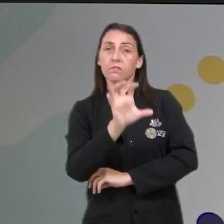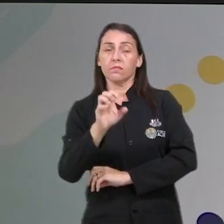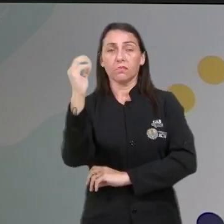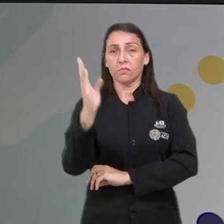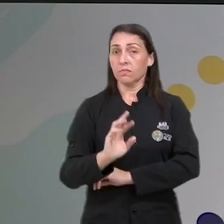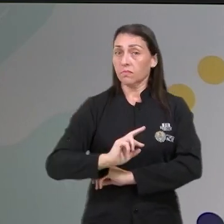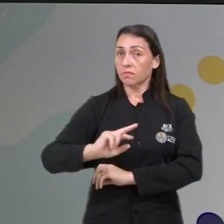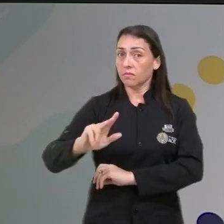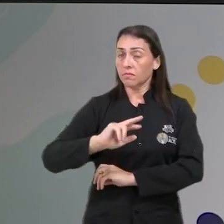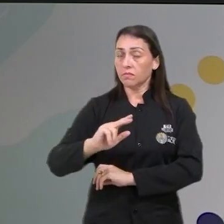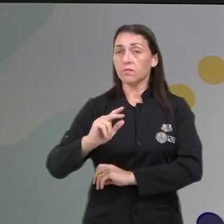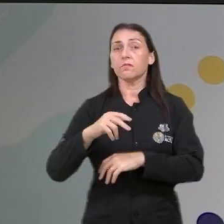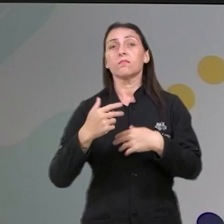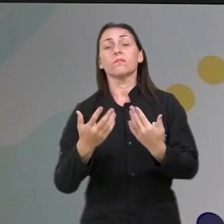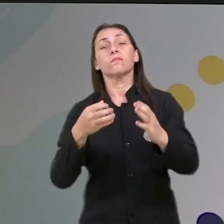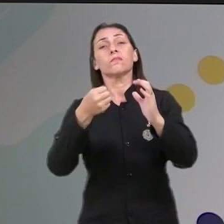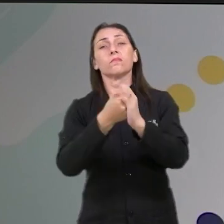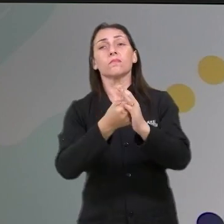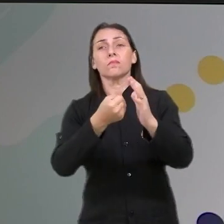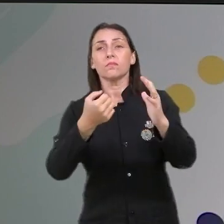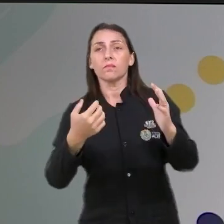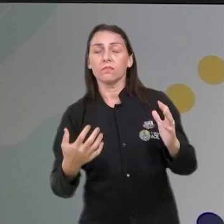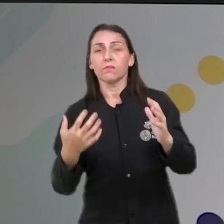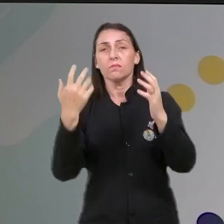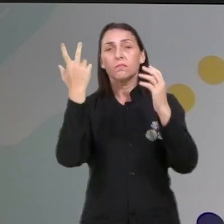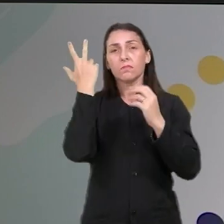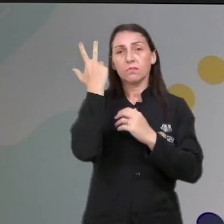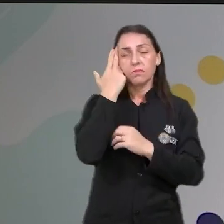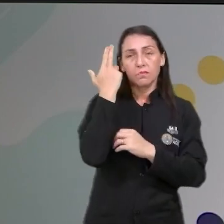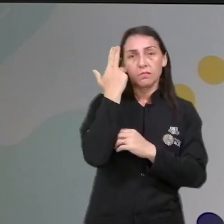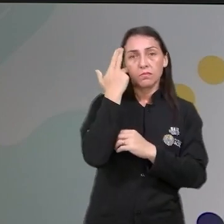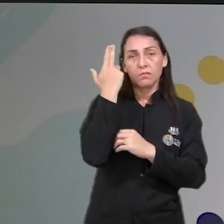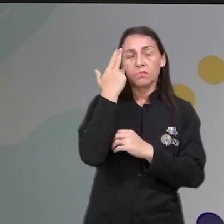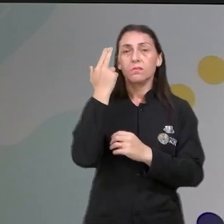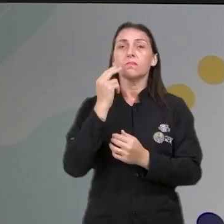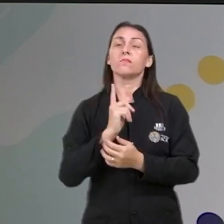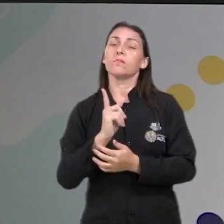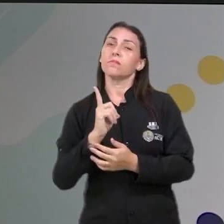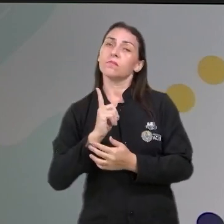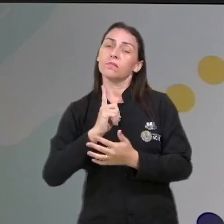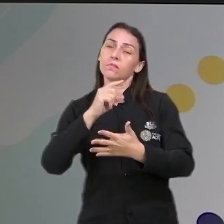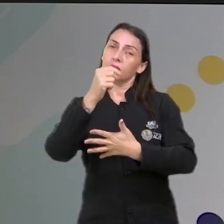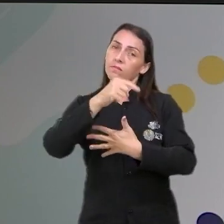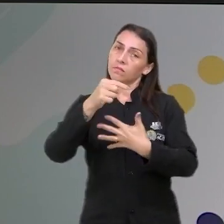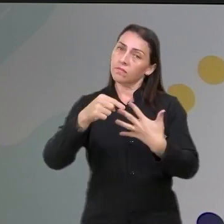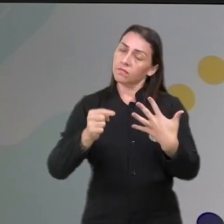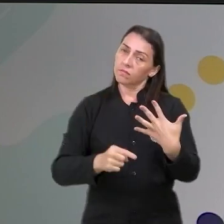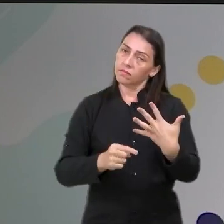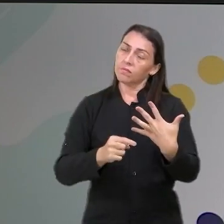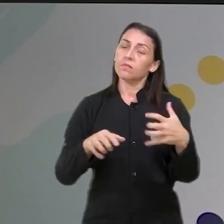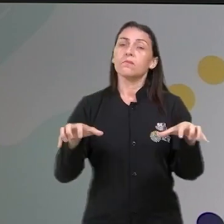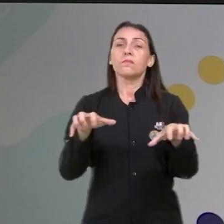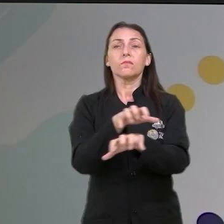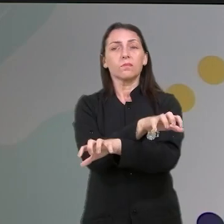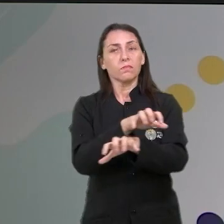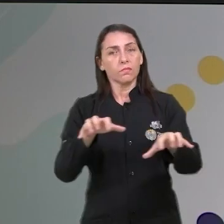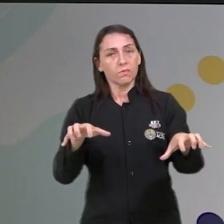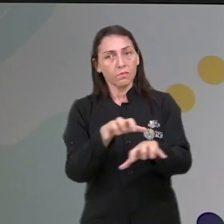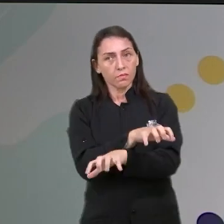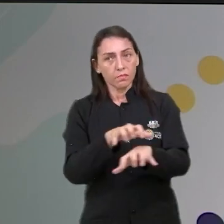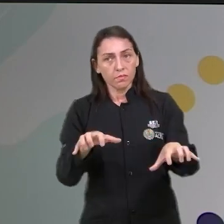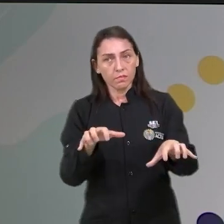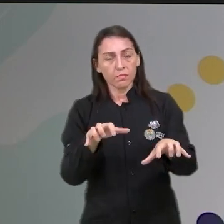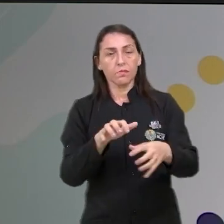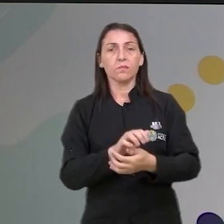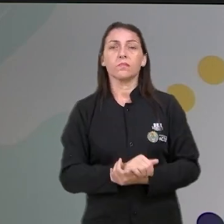nada disso. É com características naturais, tá? Então, tem uma classificação aí para os domínios